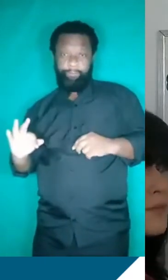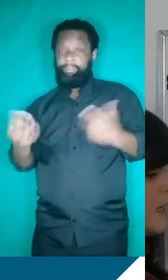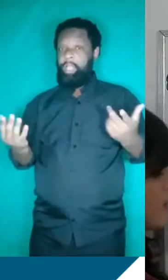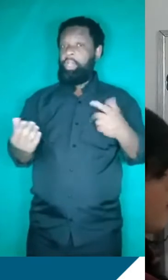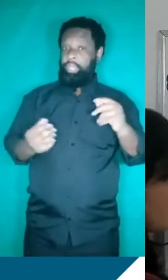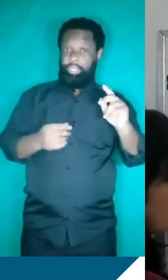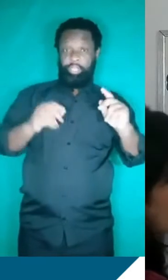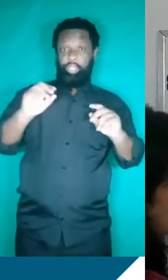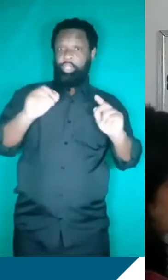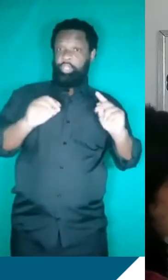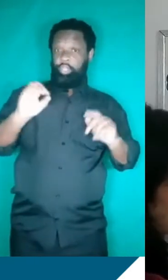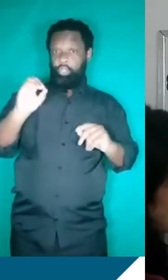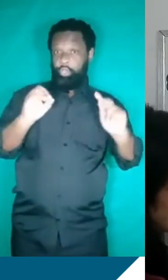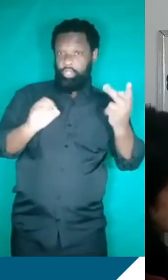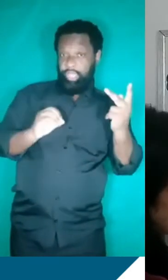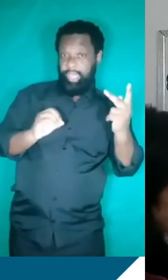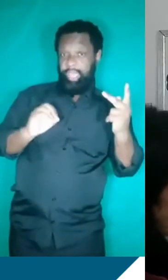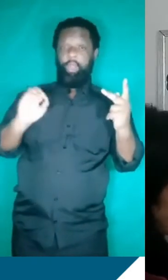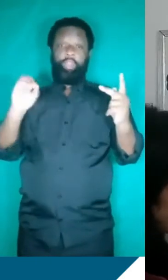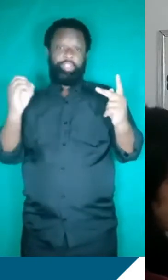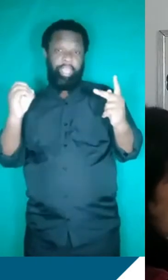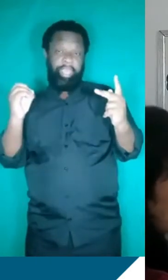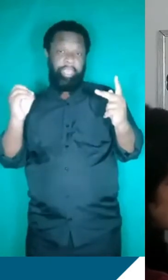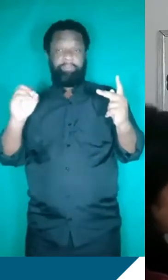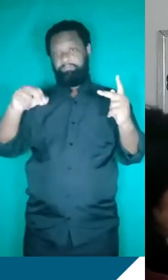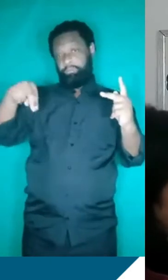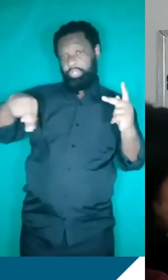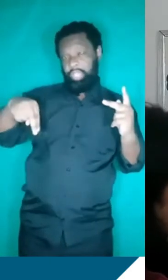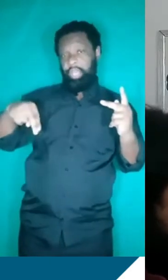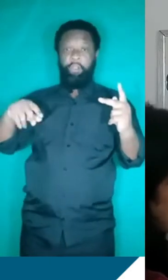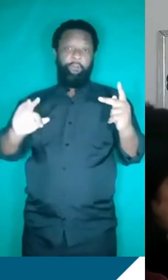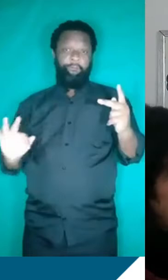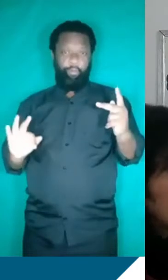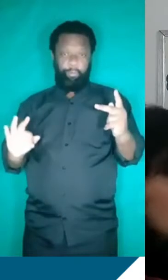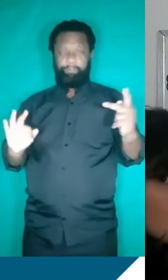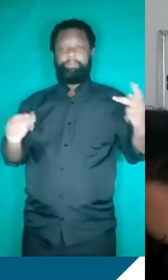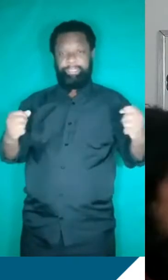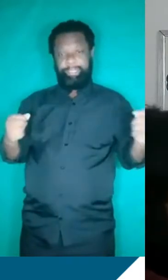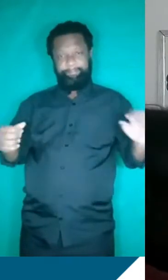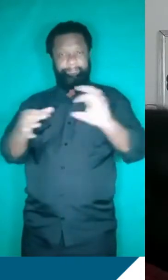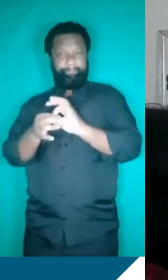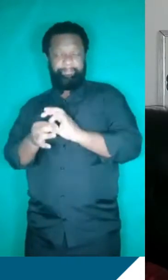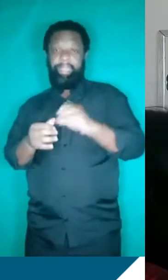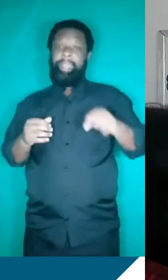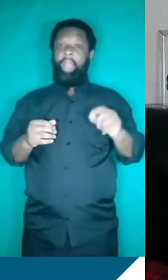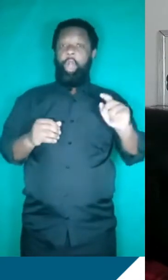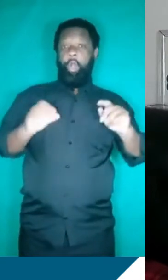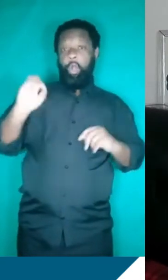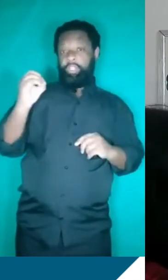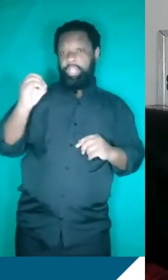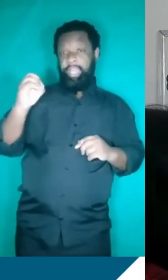flúor. Então, entre o hidrogênio de uma e o oxigênio da outra, ou oxigênio, nitrogênio e flúor da outra. Esse